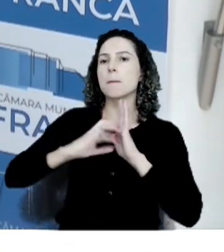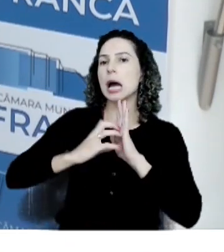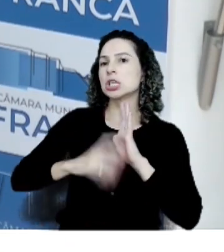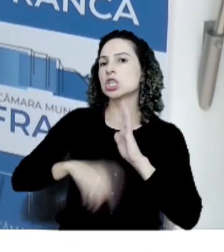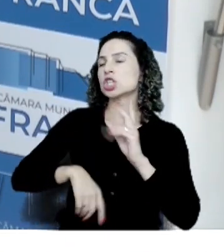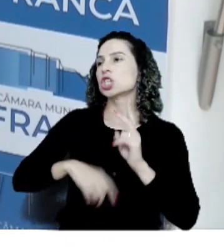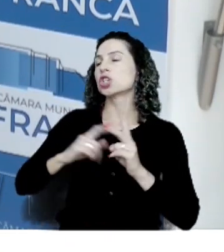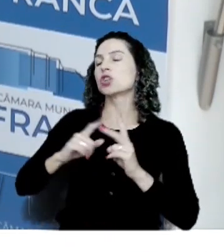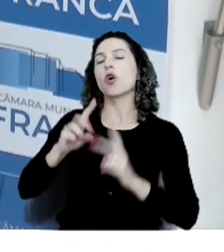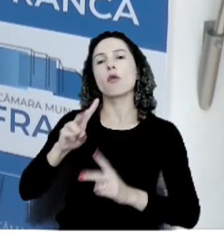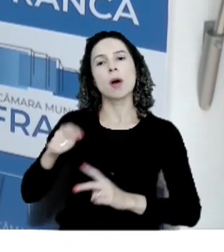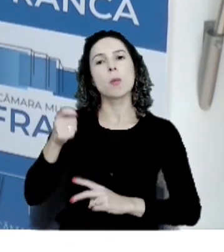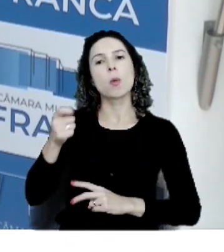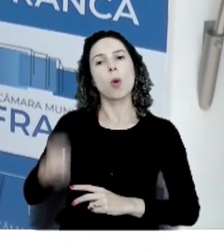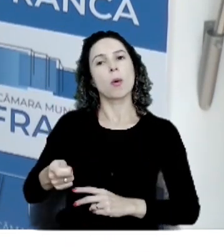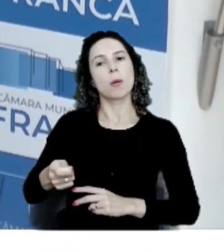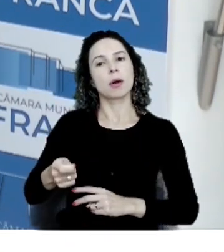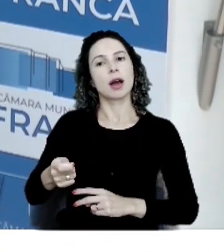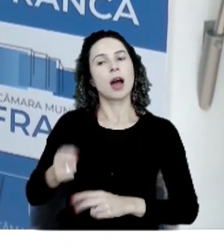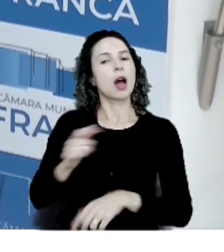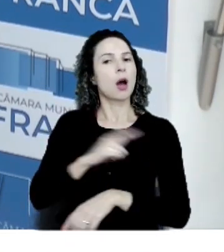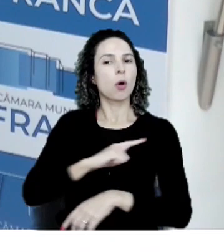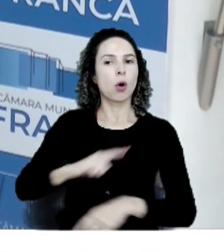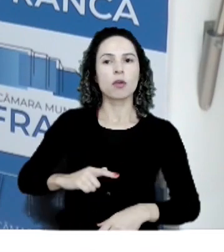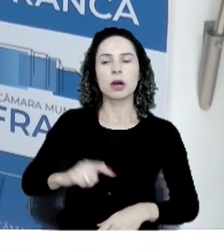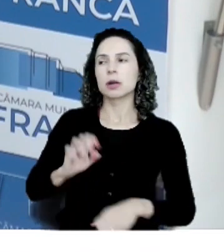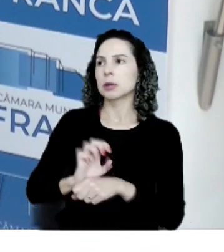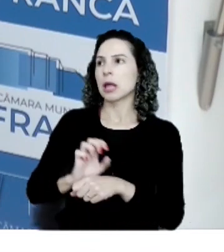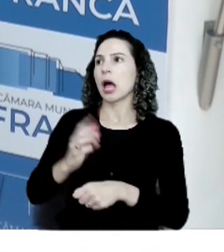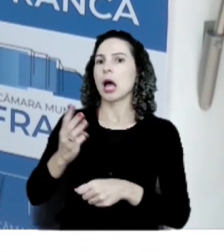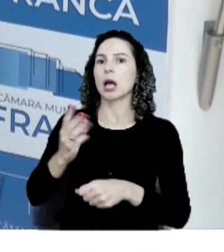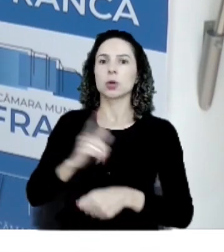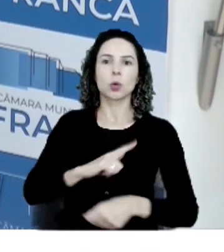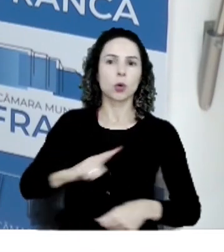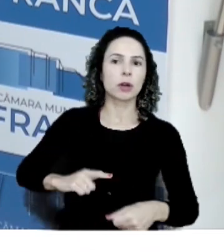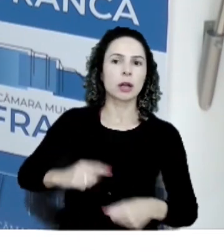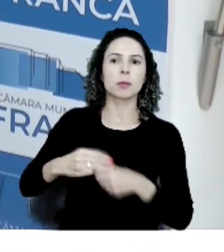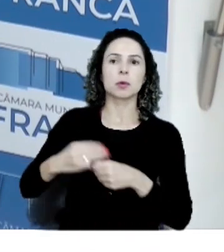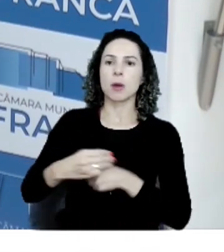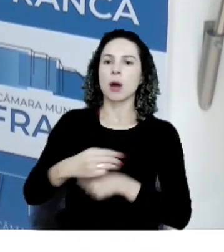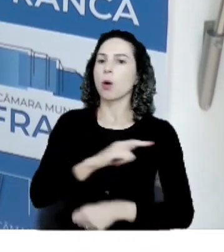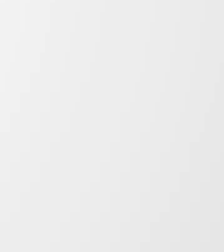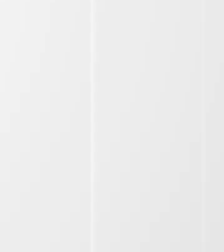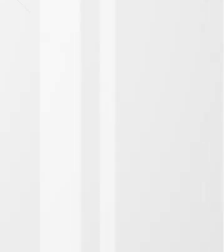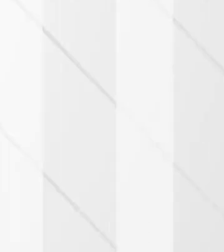nós vamos cobrar governo do estado, governo municipal e governo federal.